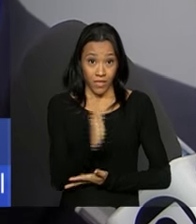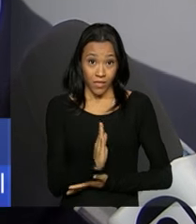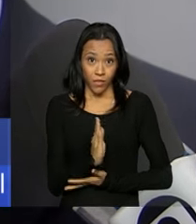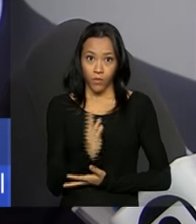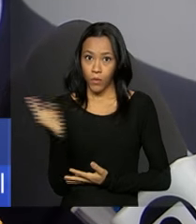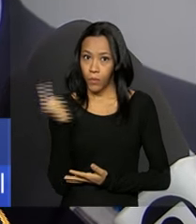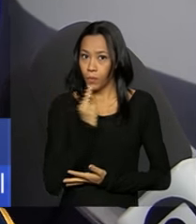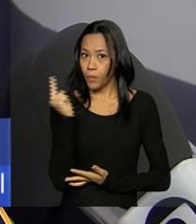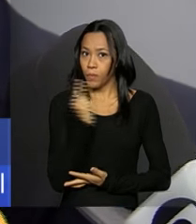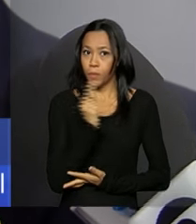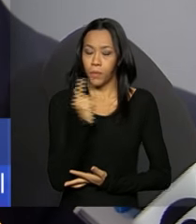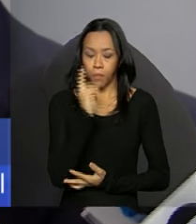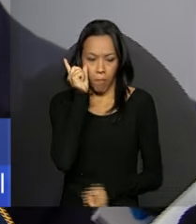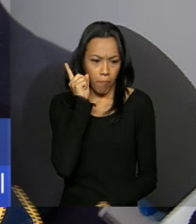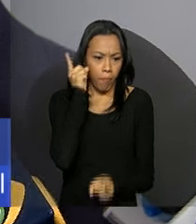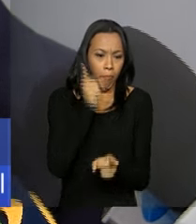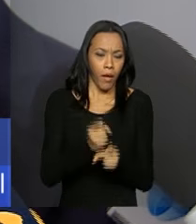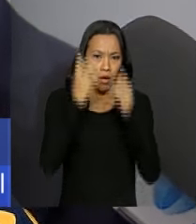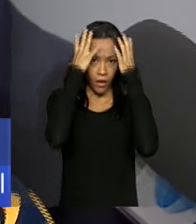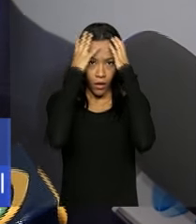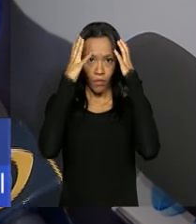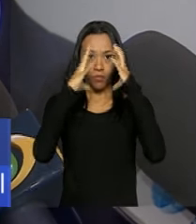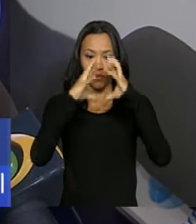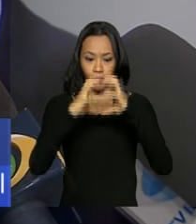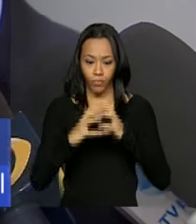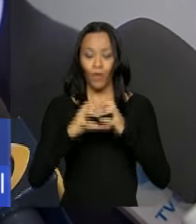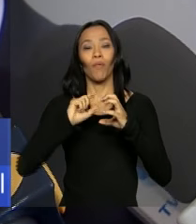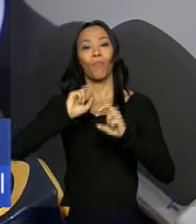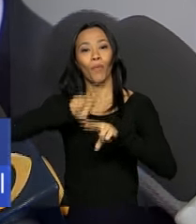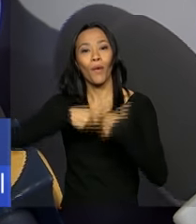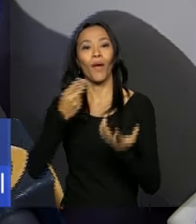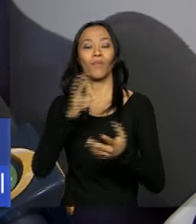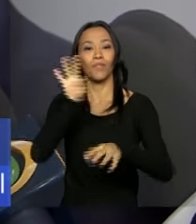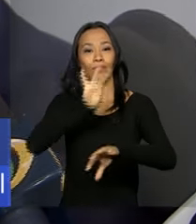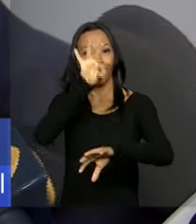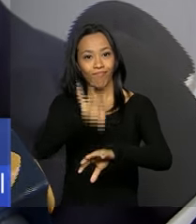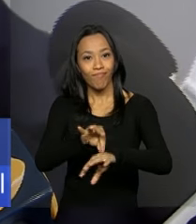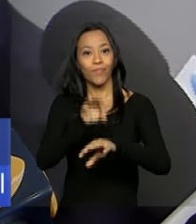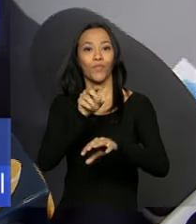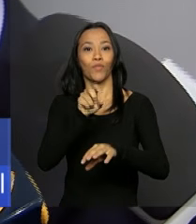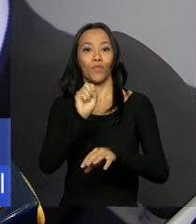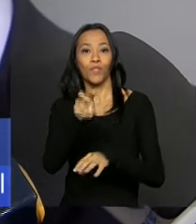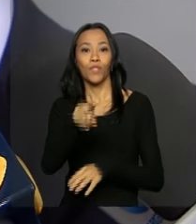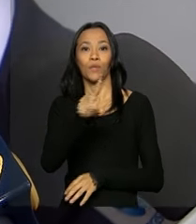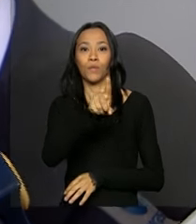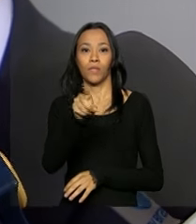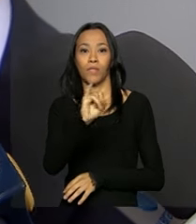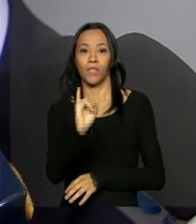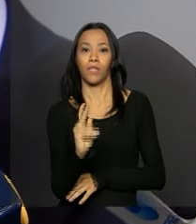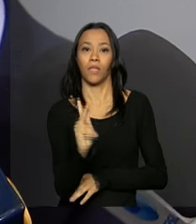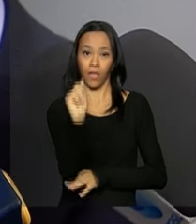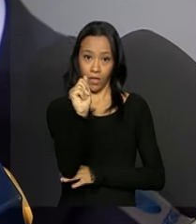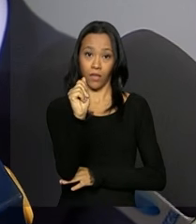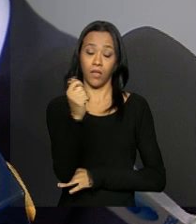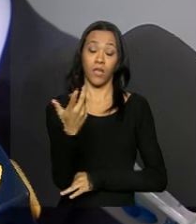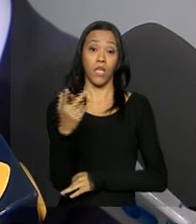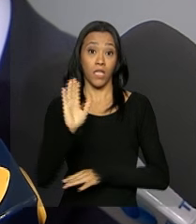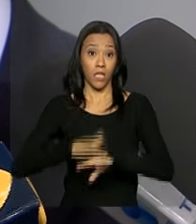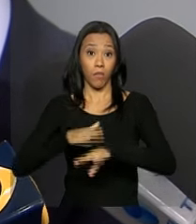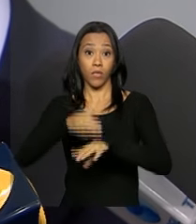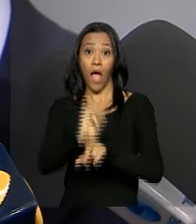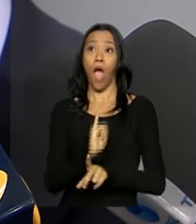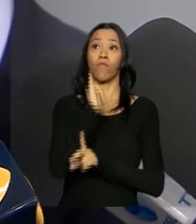detectar a microcefalia oriunda do vírus zica o Brasil foi ágil ao notificar a Organização Mundial de Saúde